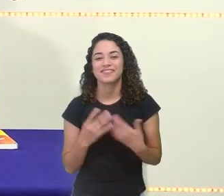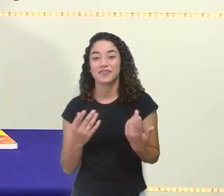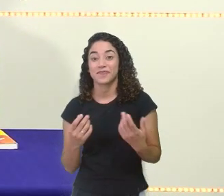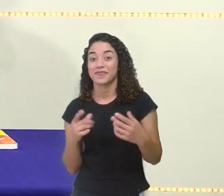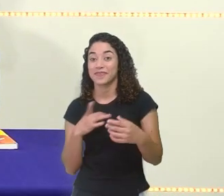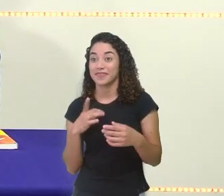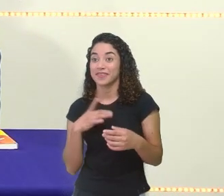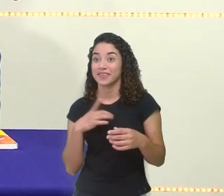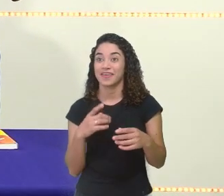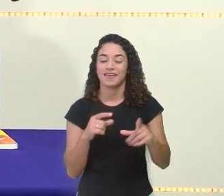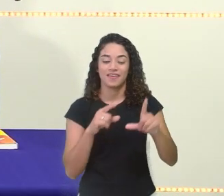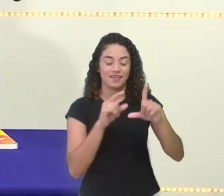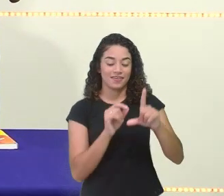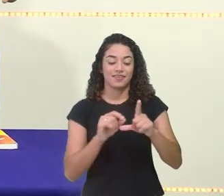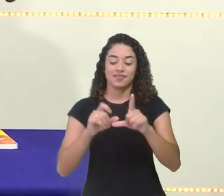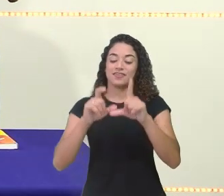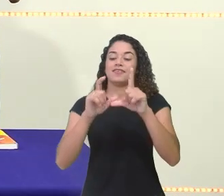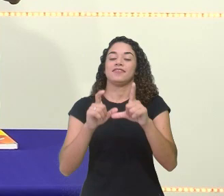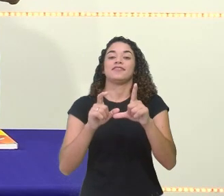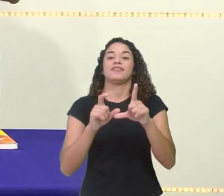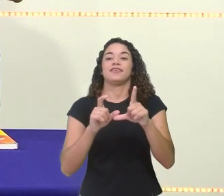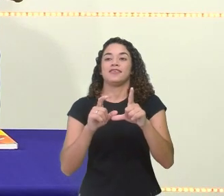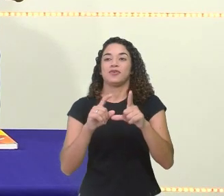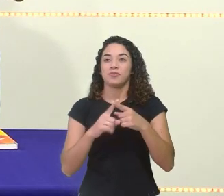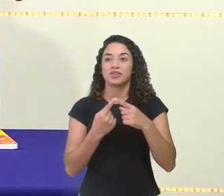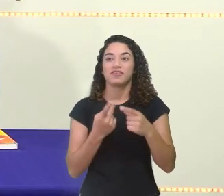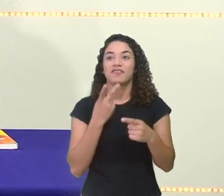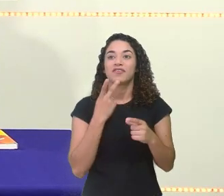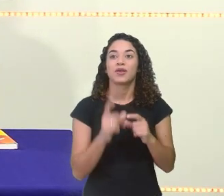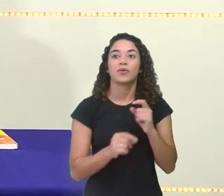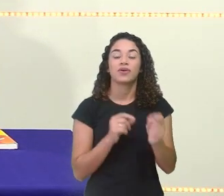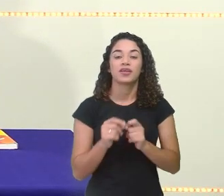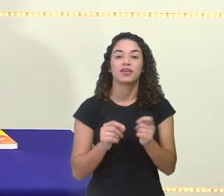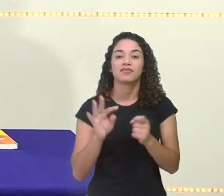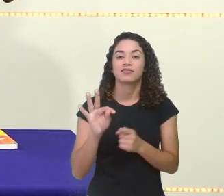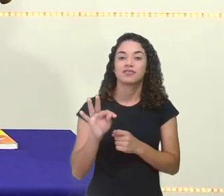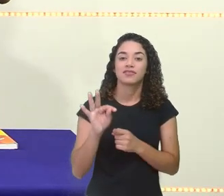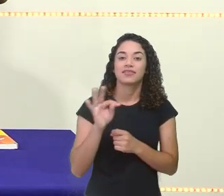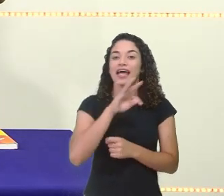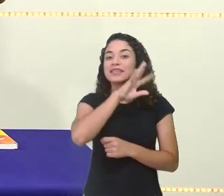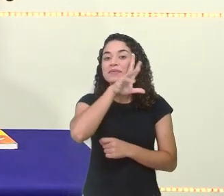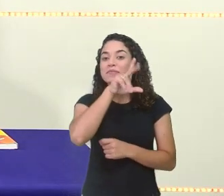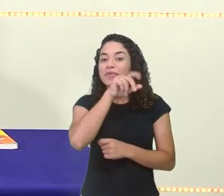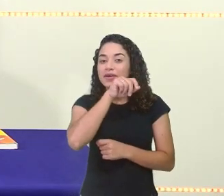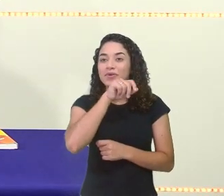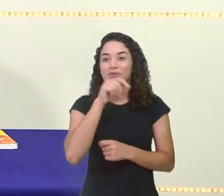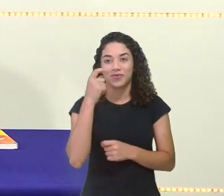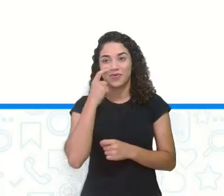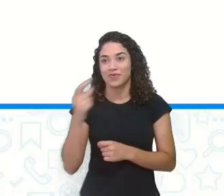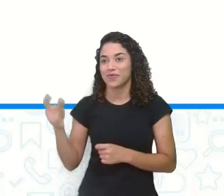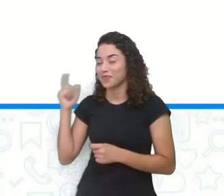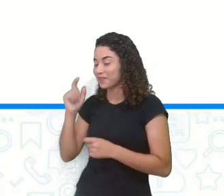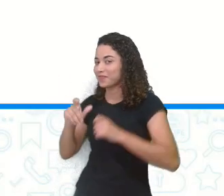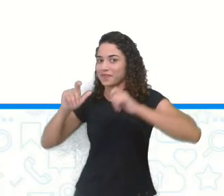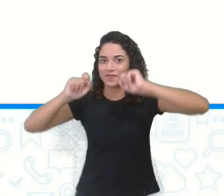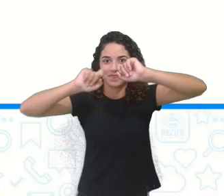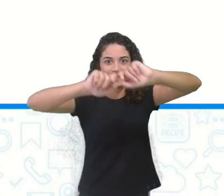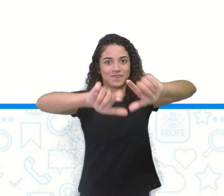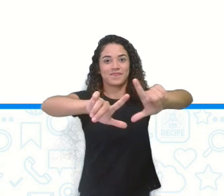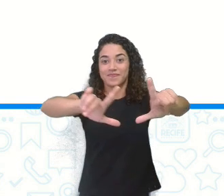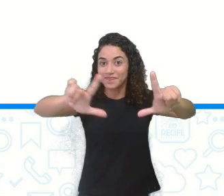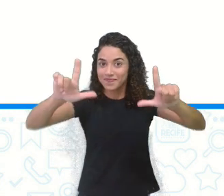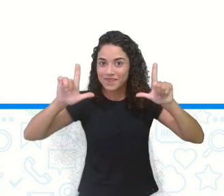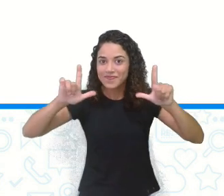tenho o tamanho do ar, mas vai falar justamente do tamanho do ar. Vamos fazer a leitura aí com a tela bem cheia para você